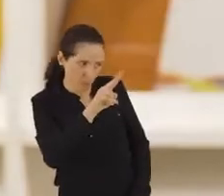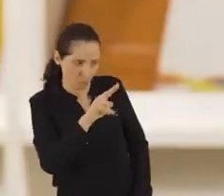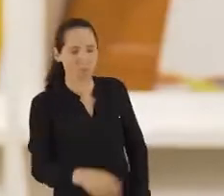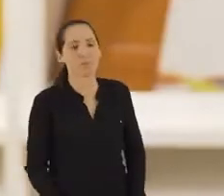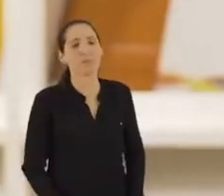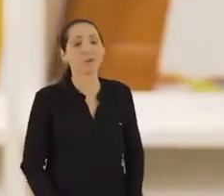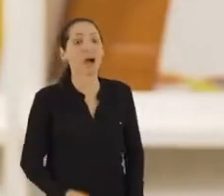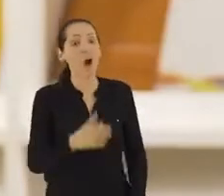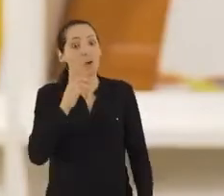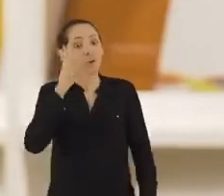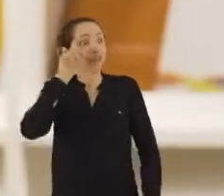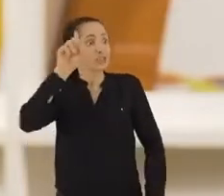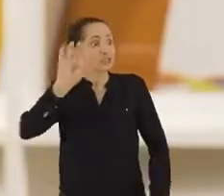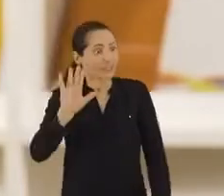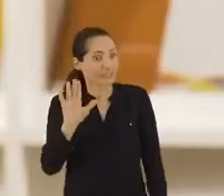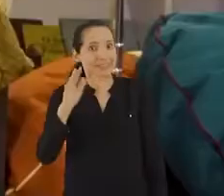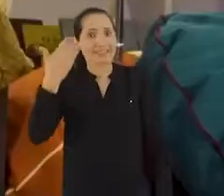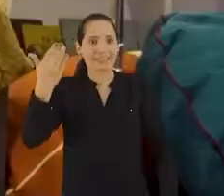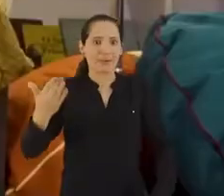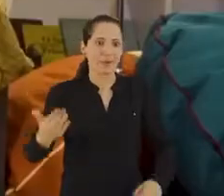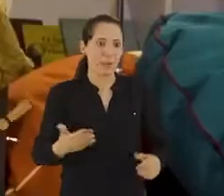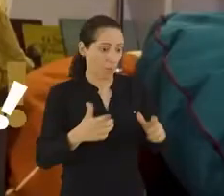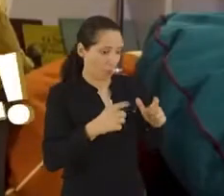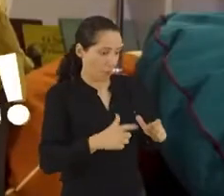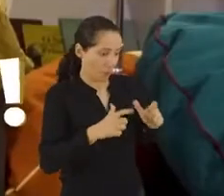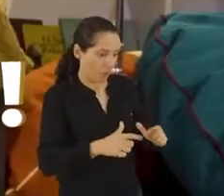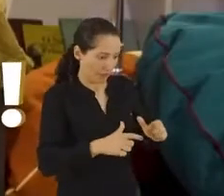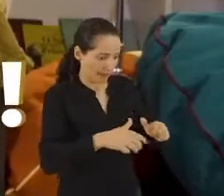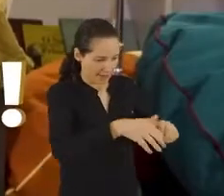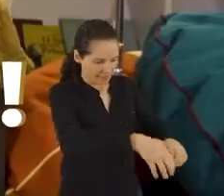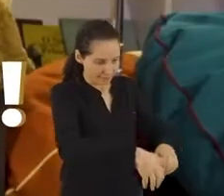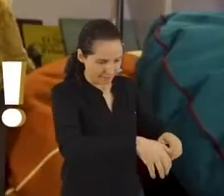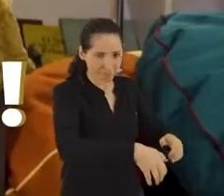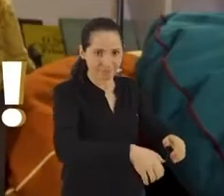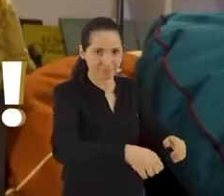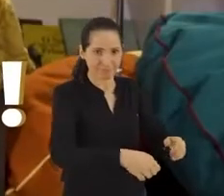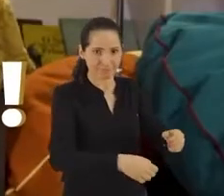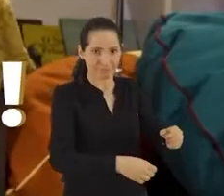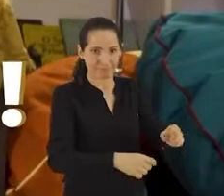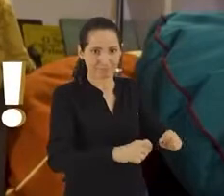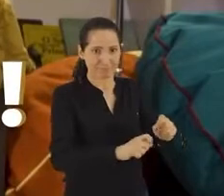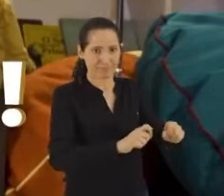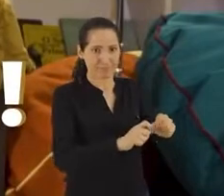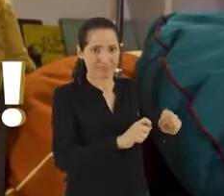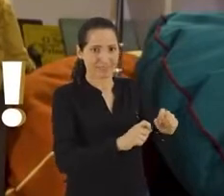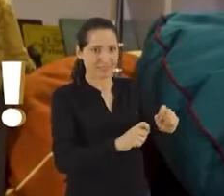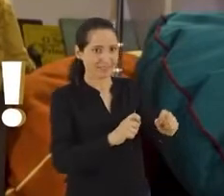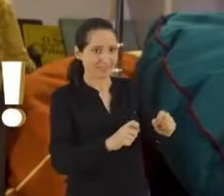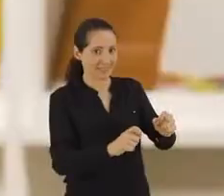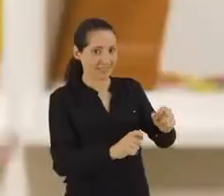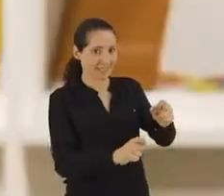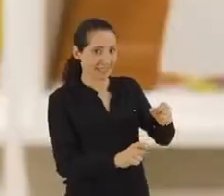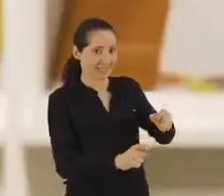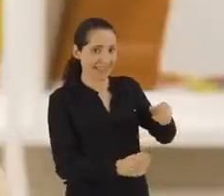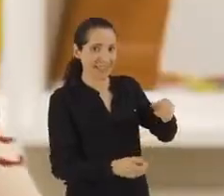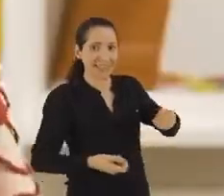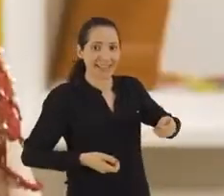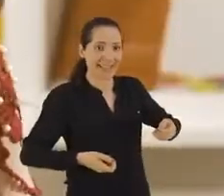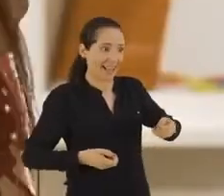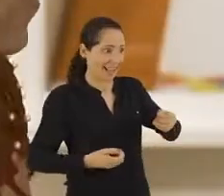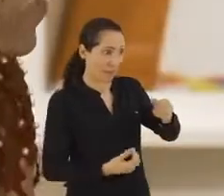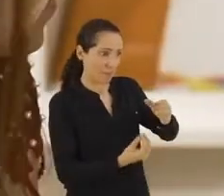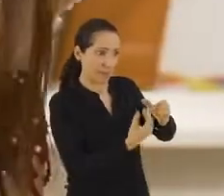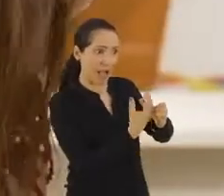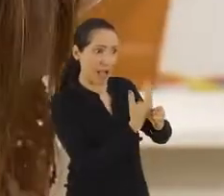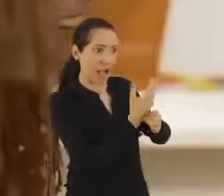extraordinária. Ali, onde estava o Piu-Piu, nasceu um pé. Ah, um pé! Não,